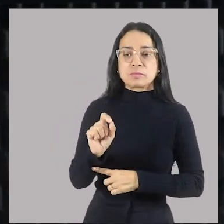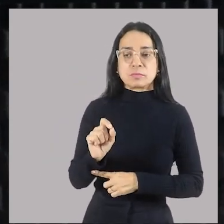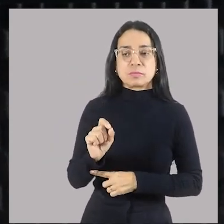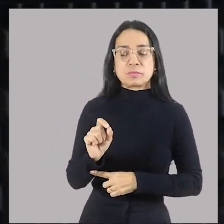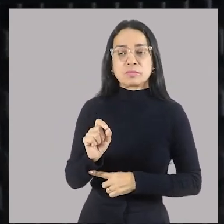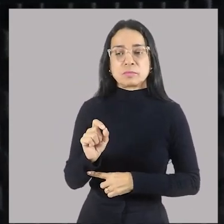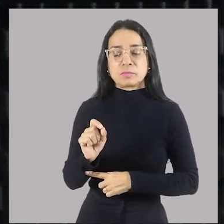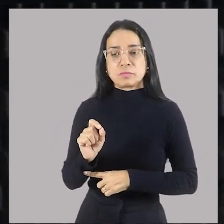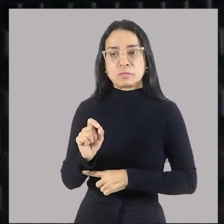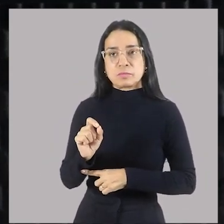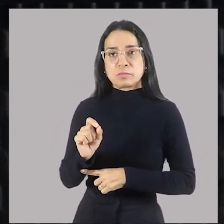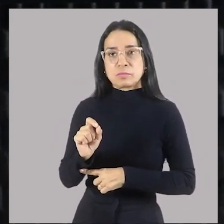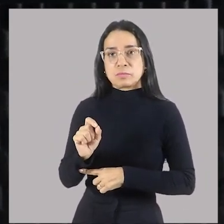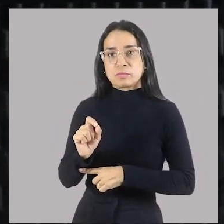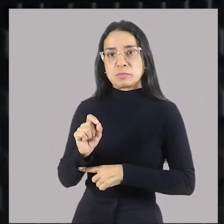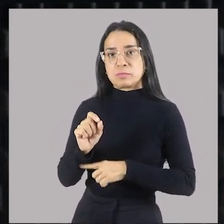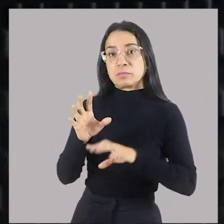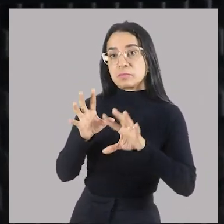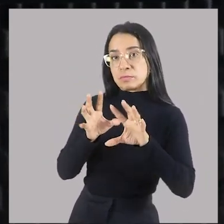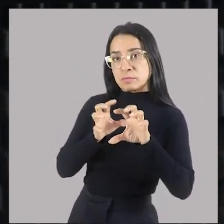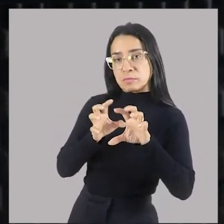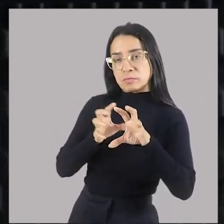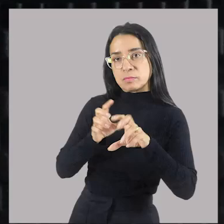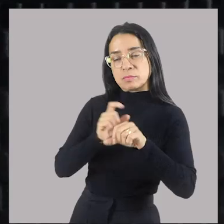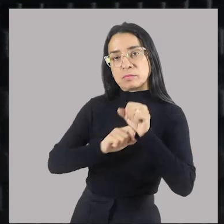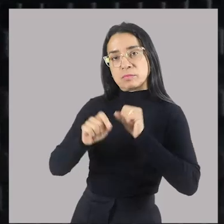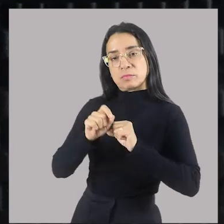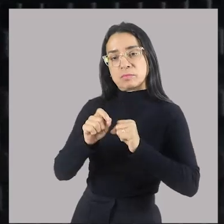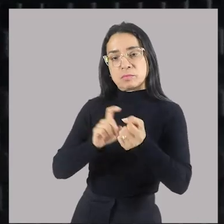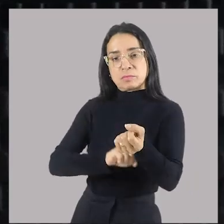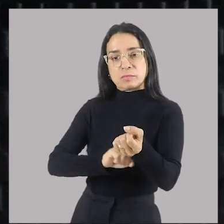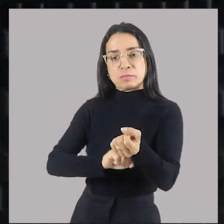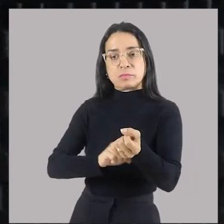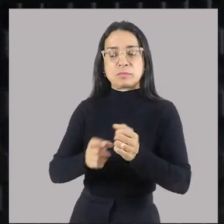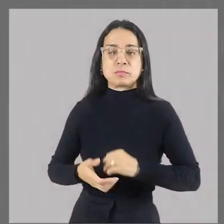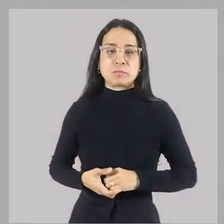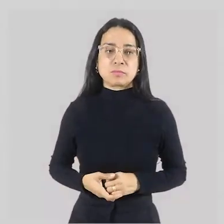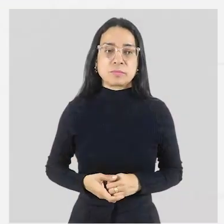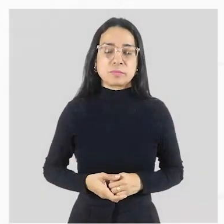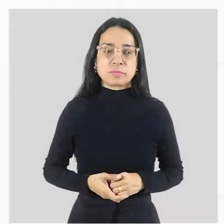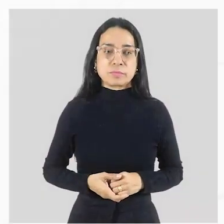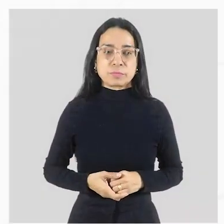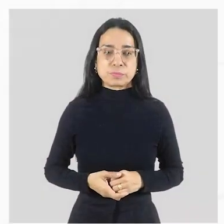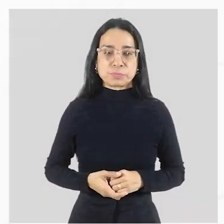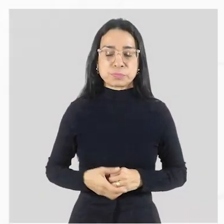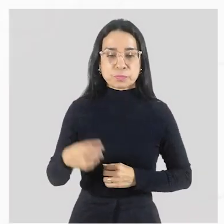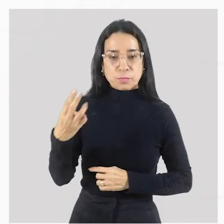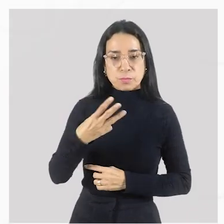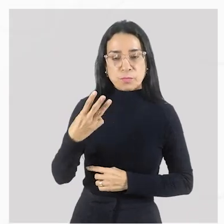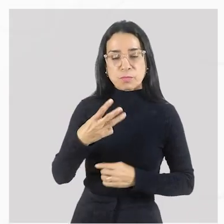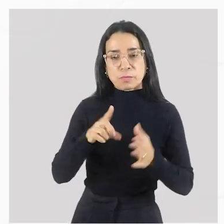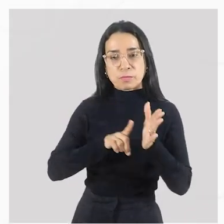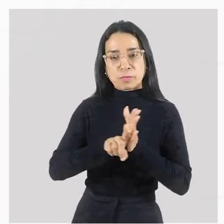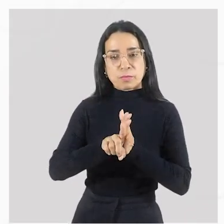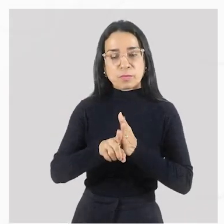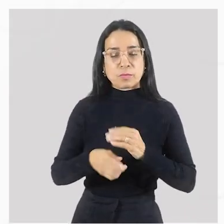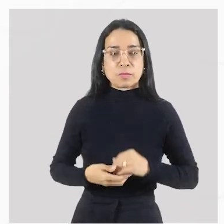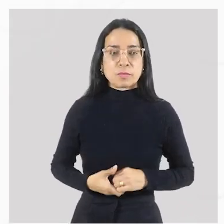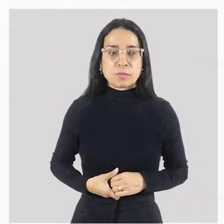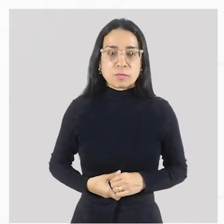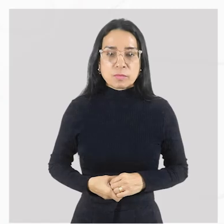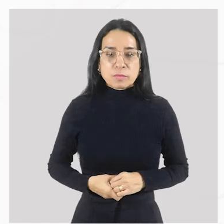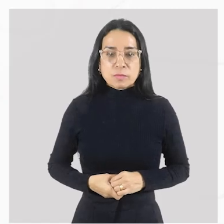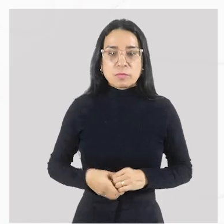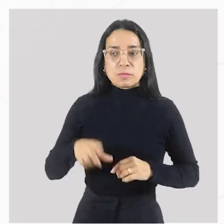essa transmissão desses impulsos nervosos, tá bom? Vamos lá para a terceira questão. Marque a alternativa que